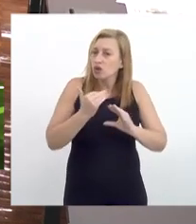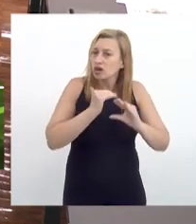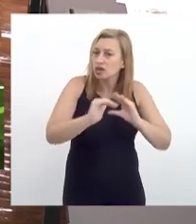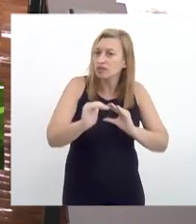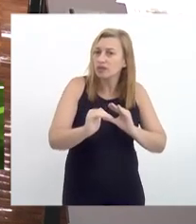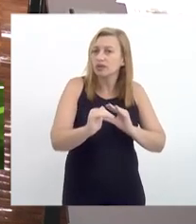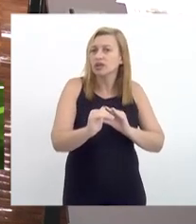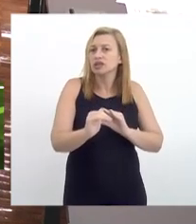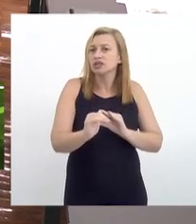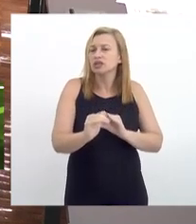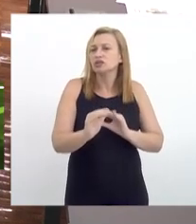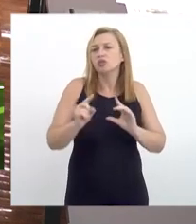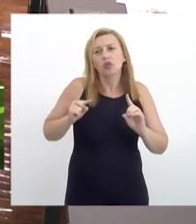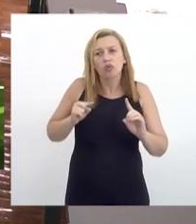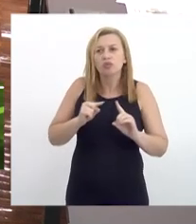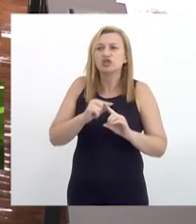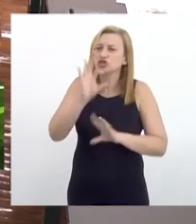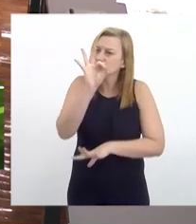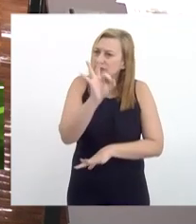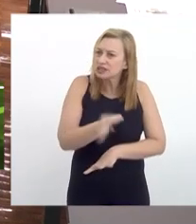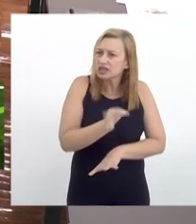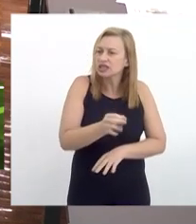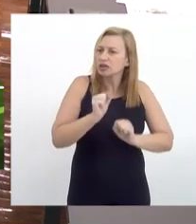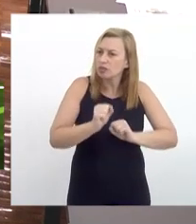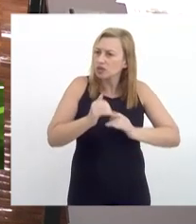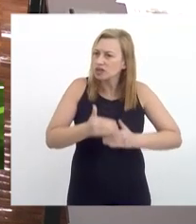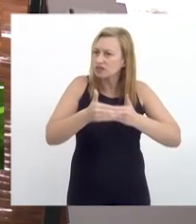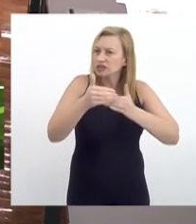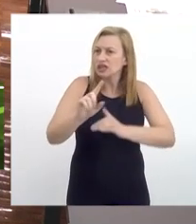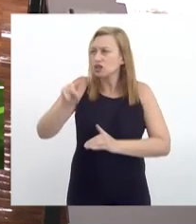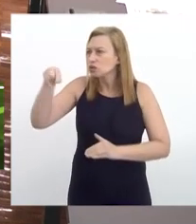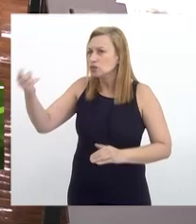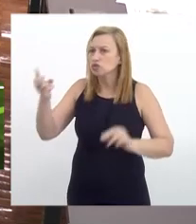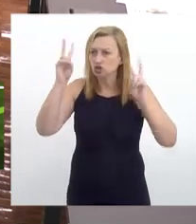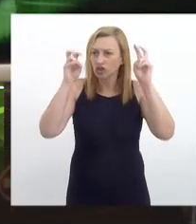muita objetividade para que a gente possa avançar nos outros temas